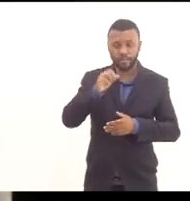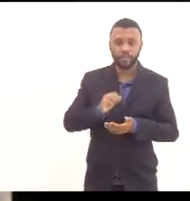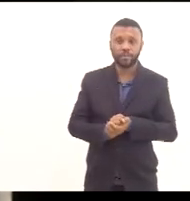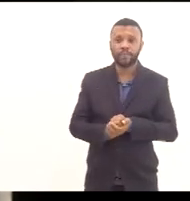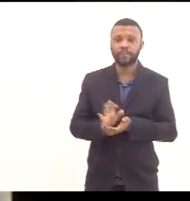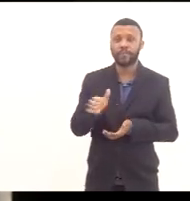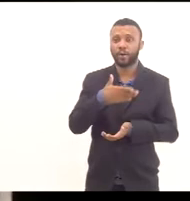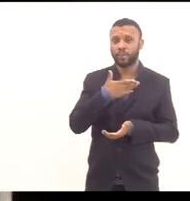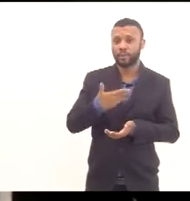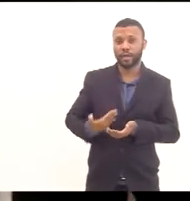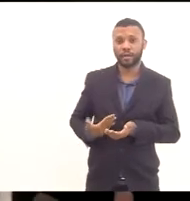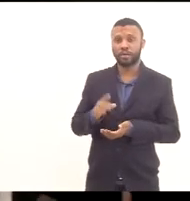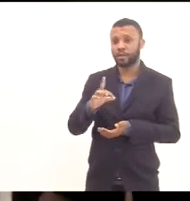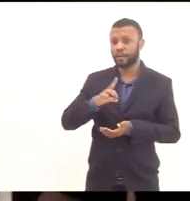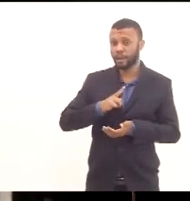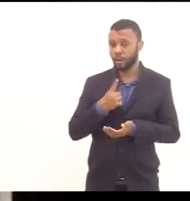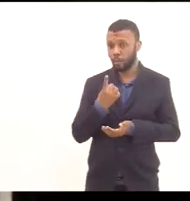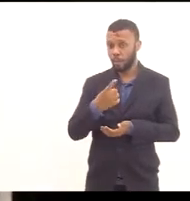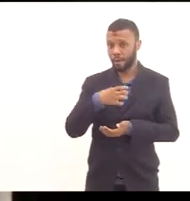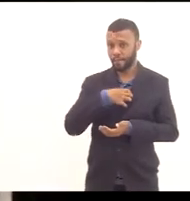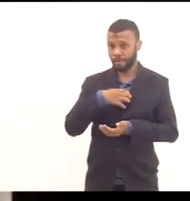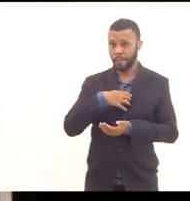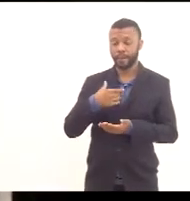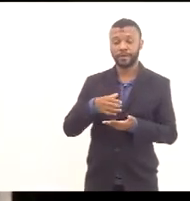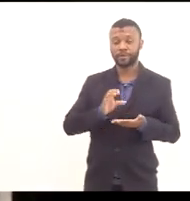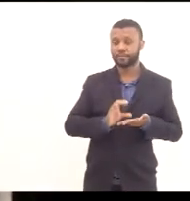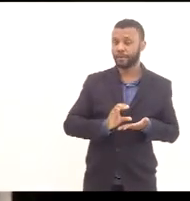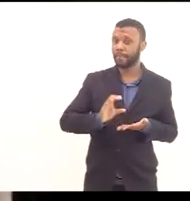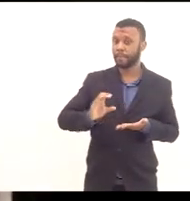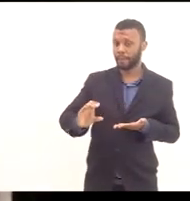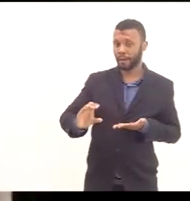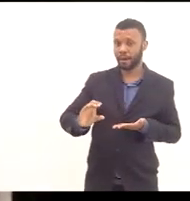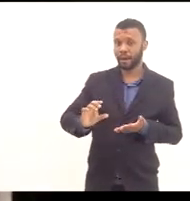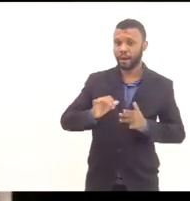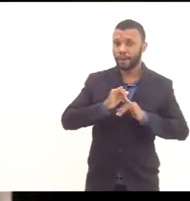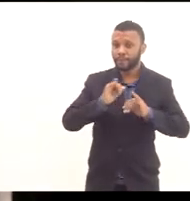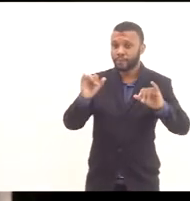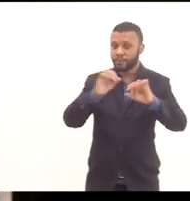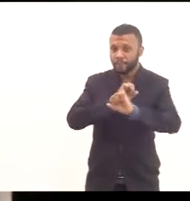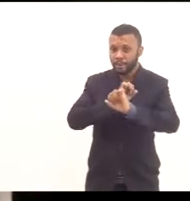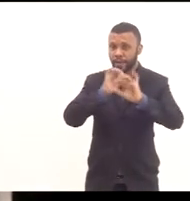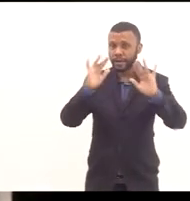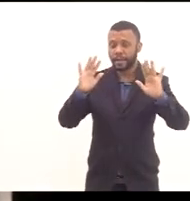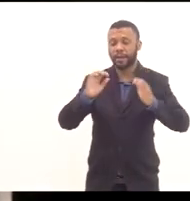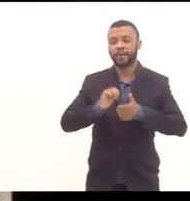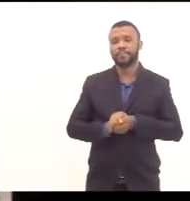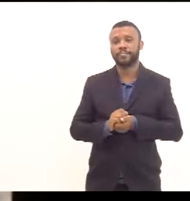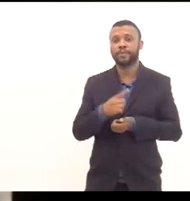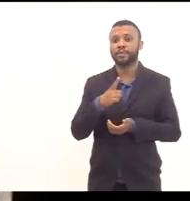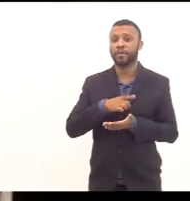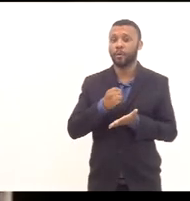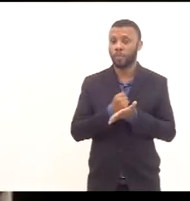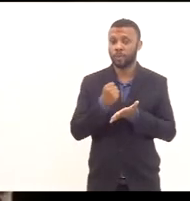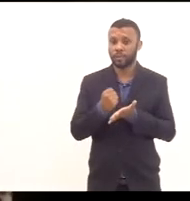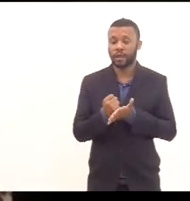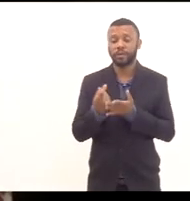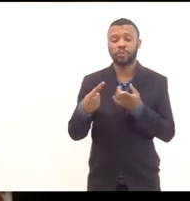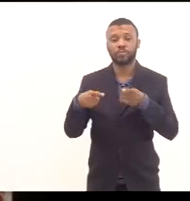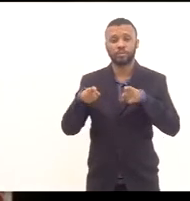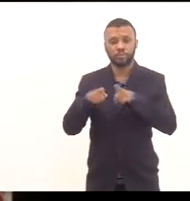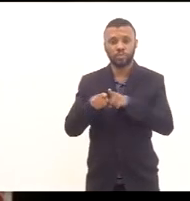estado ele só tem uma forma de pagar tá gente deixando bem claro nós temos um contrato com a Caixa Econômica